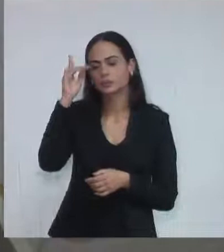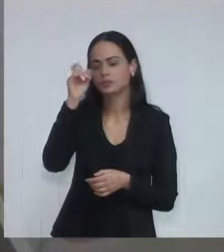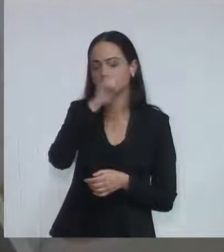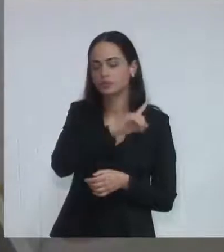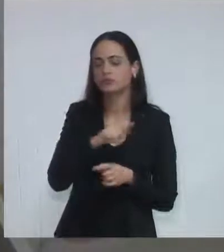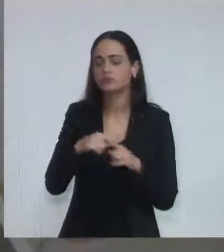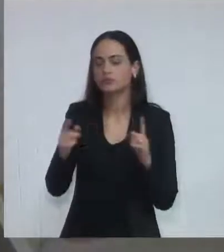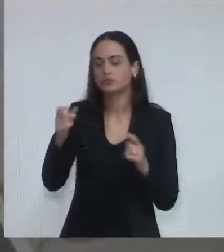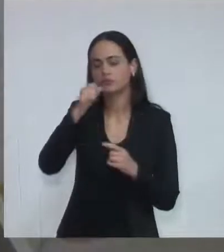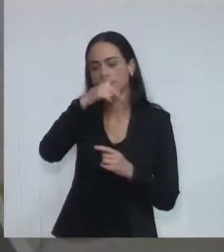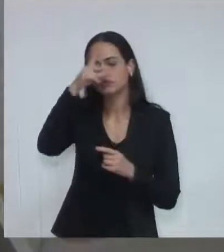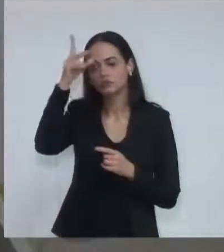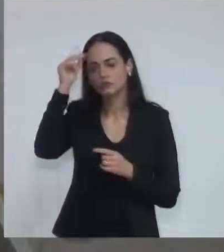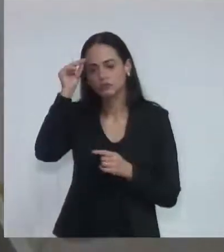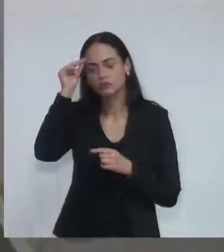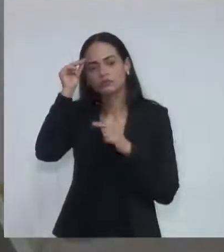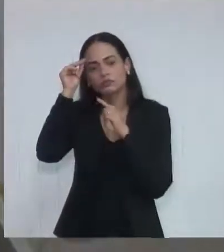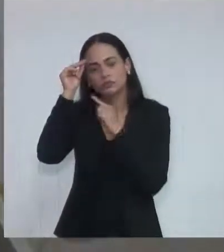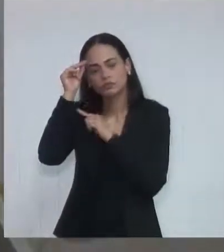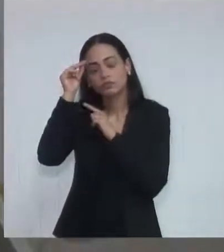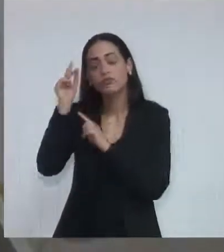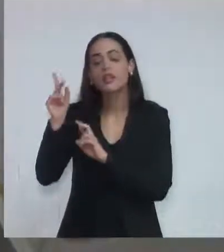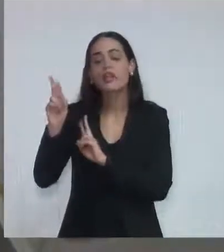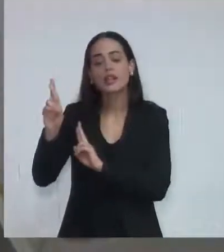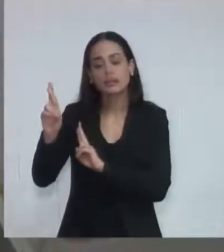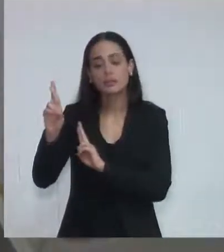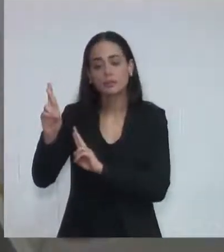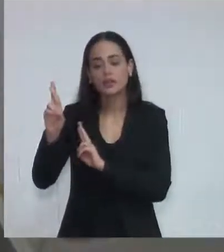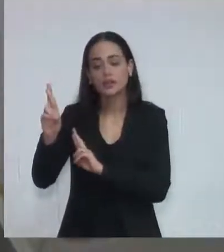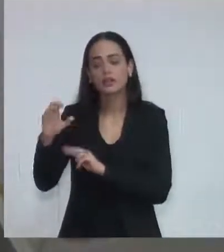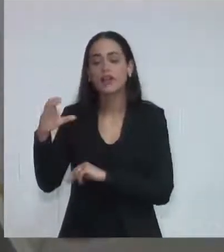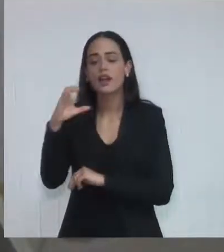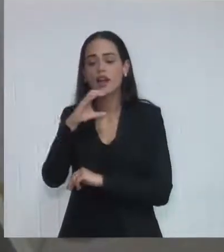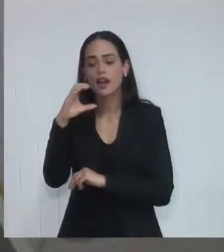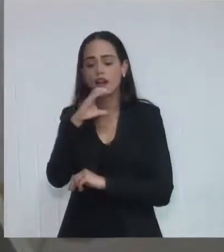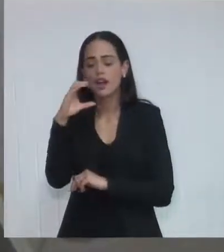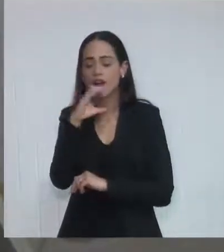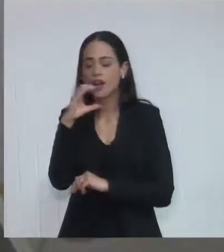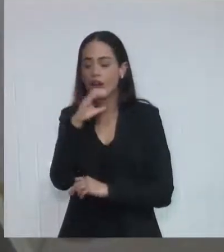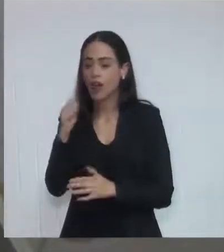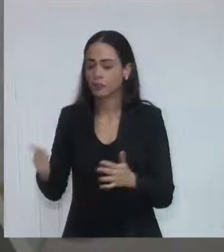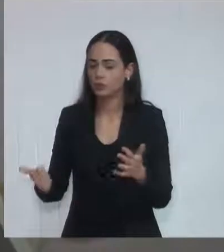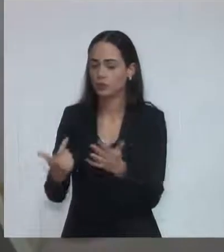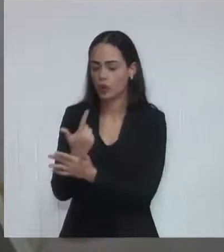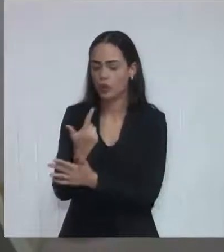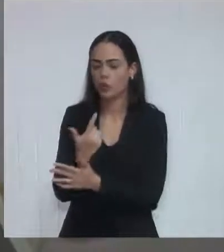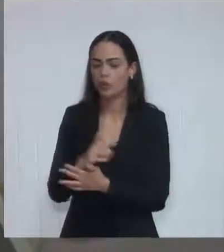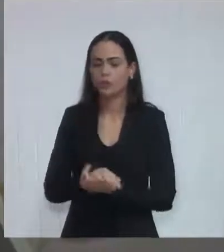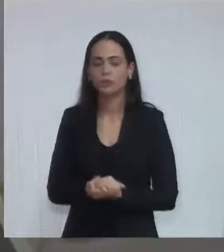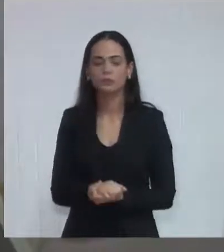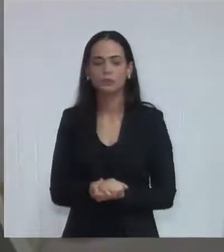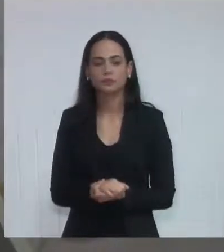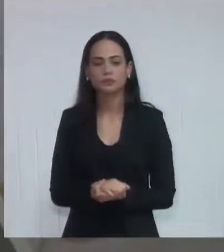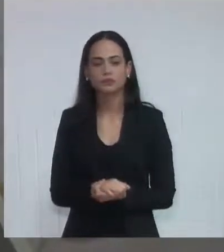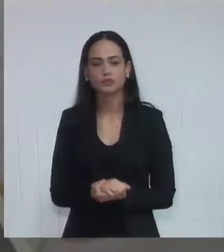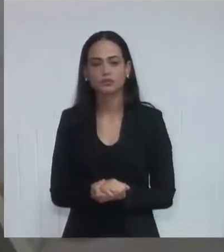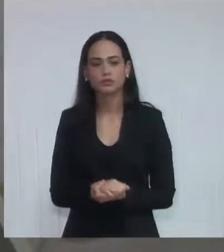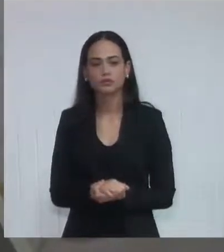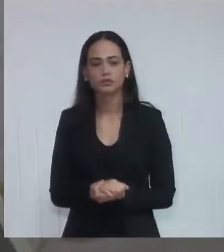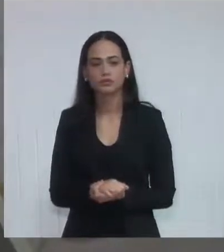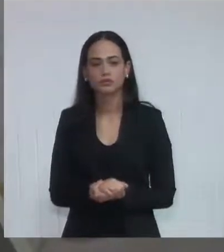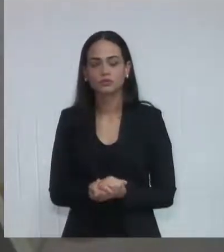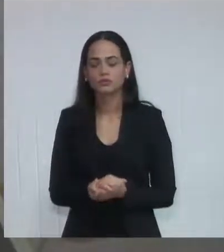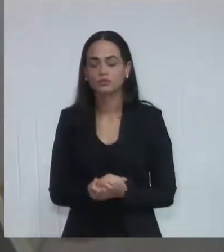respostas positivas no sentido de buscar logo esses materiais, mas precisamos de urgência, né, Florentino? Então, você falou muito bem aqui e tem o nosso